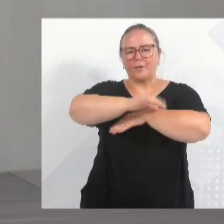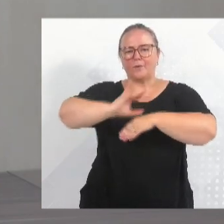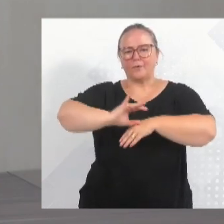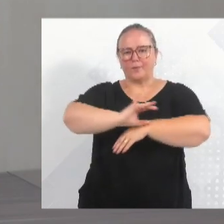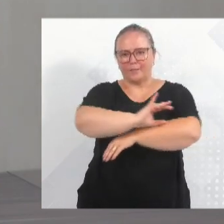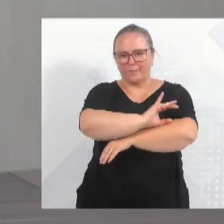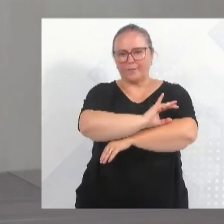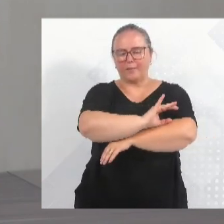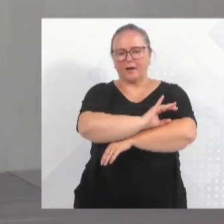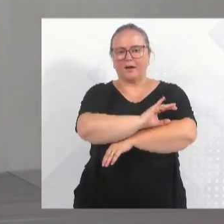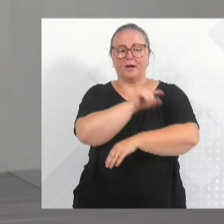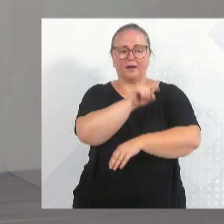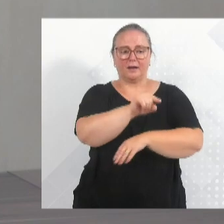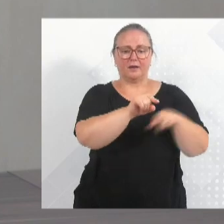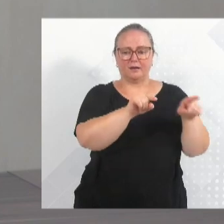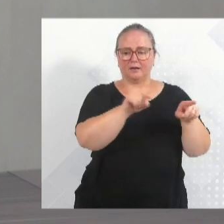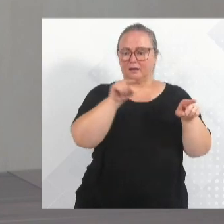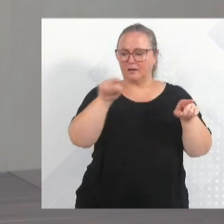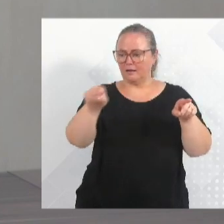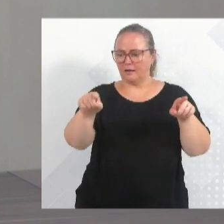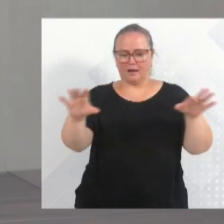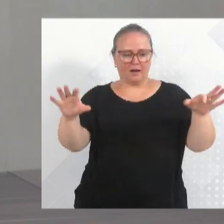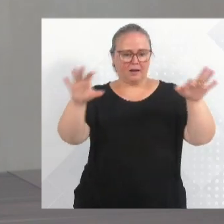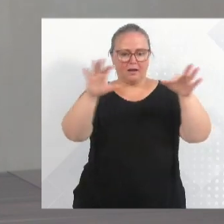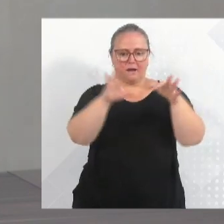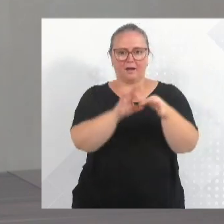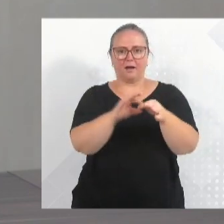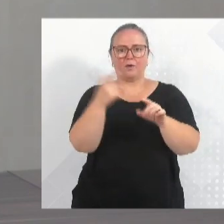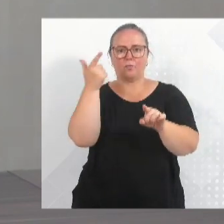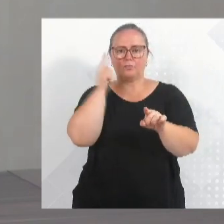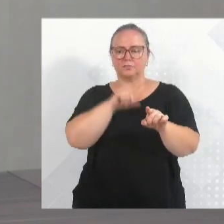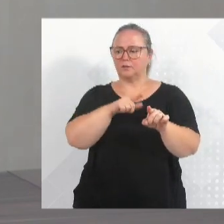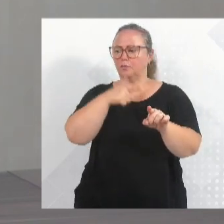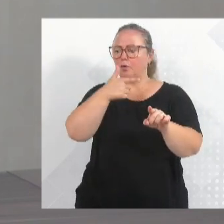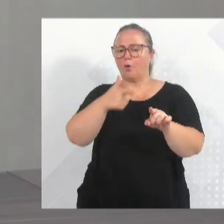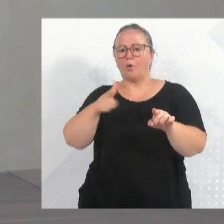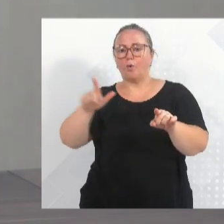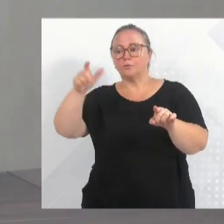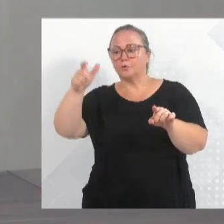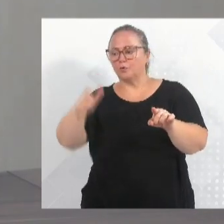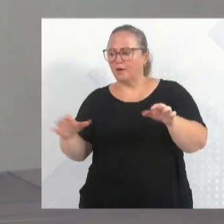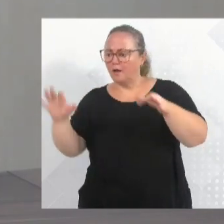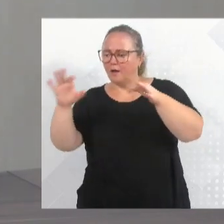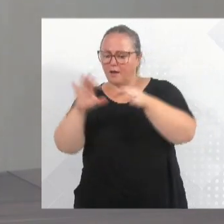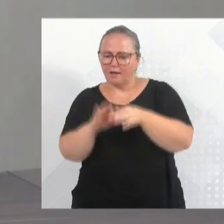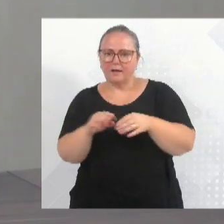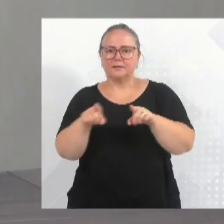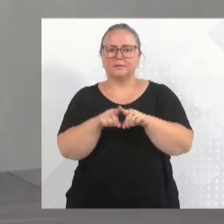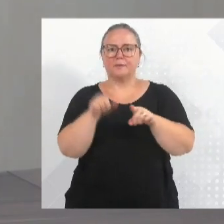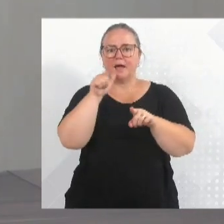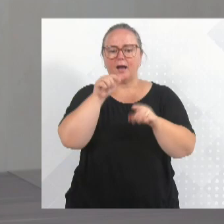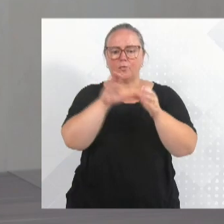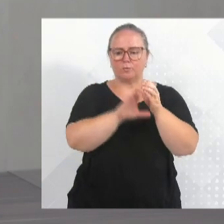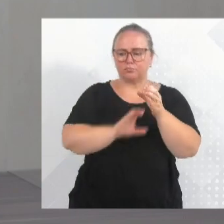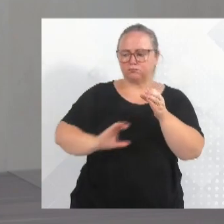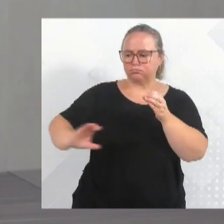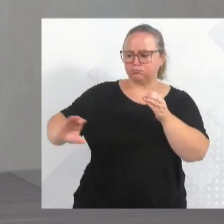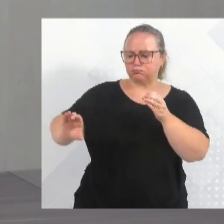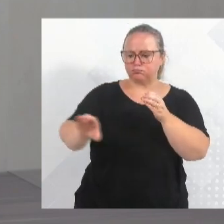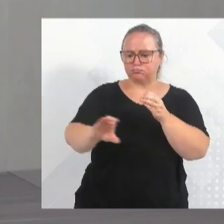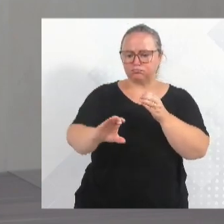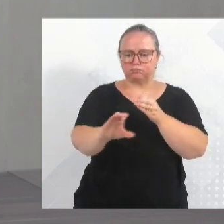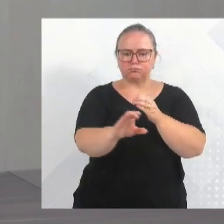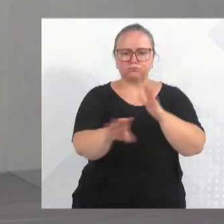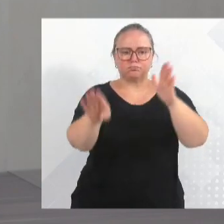a interligação da Samuel Morse com a Guilherme Scharf, da Guilherme Scharf, daí então com a Gustavo Zimmermann, melhorando assim